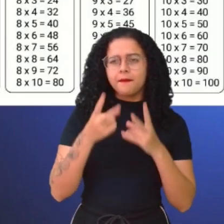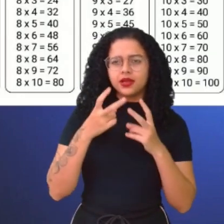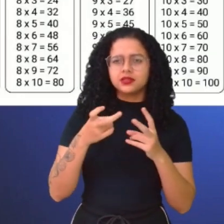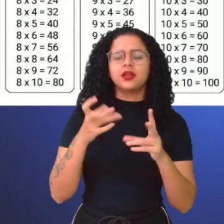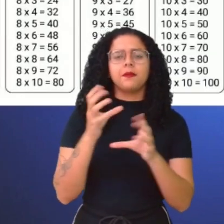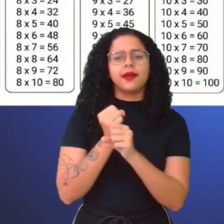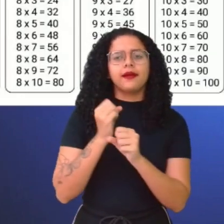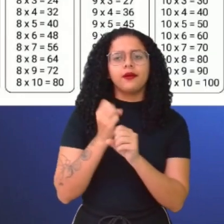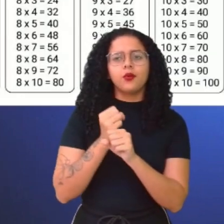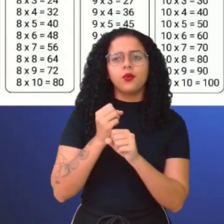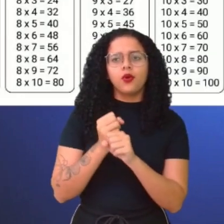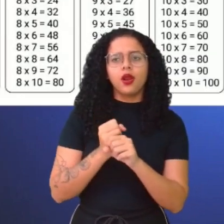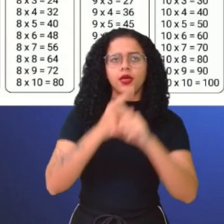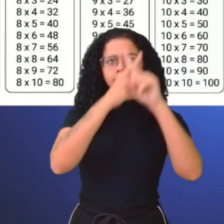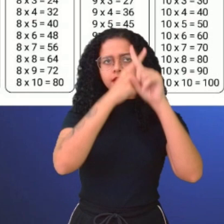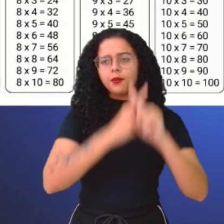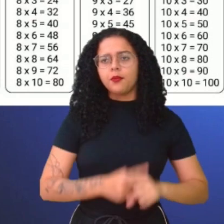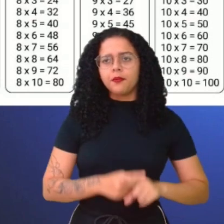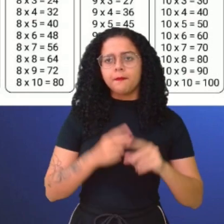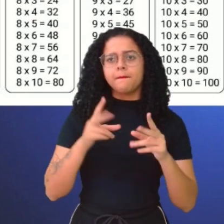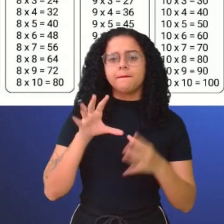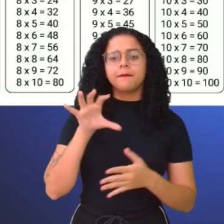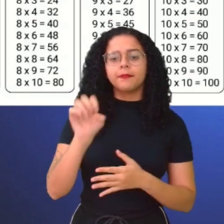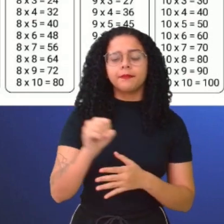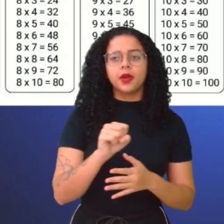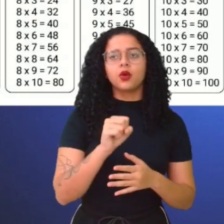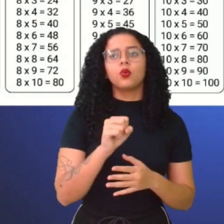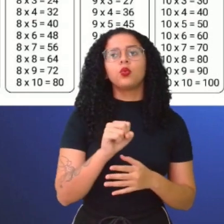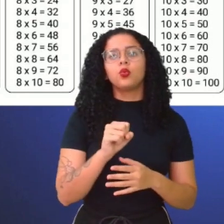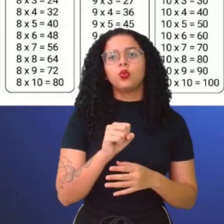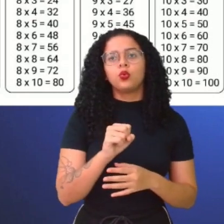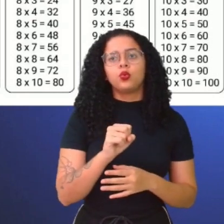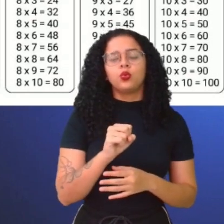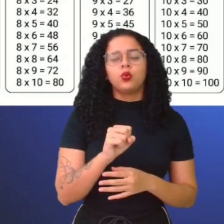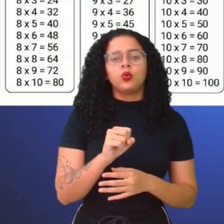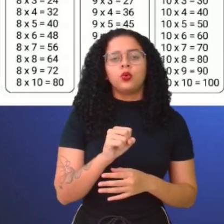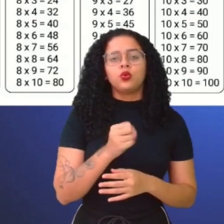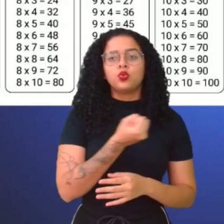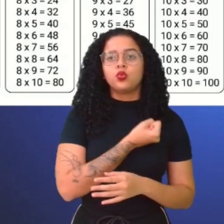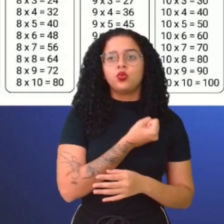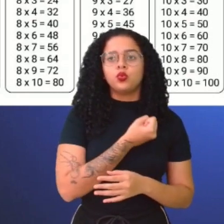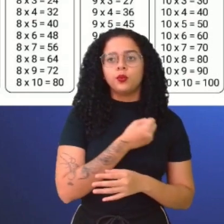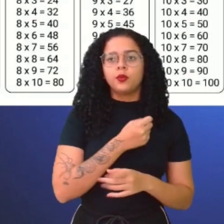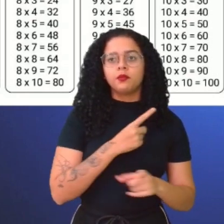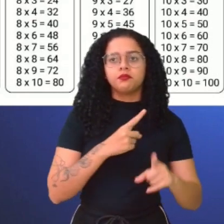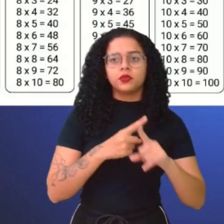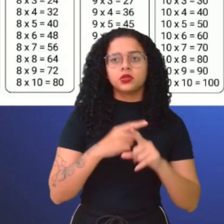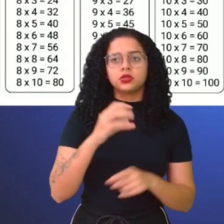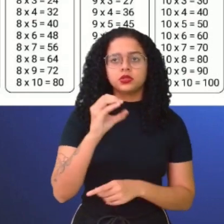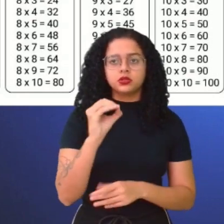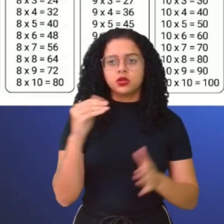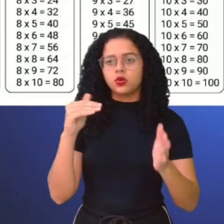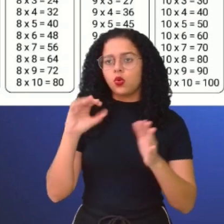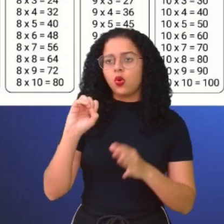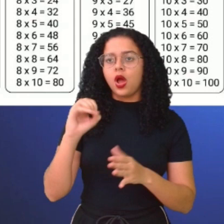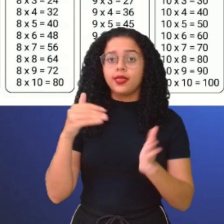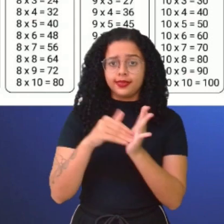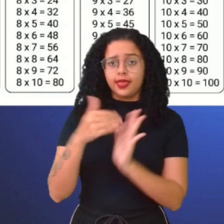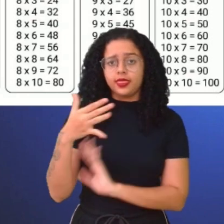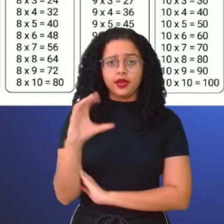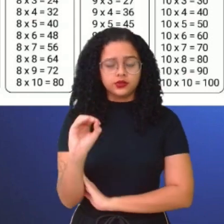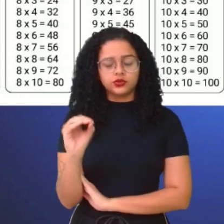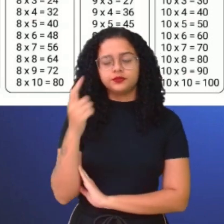de um número, eu pego esse número e multiplico sempre por 0, 1, 2, até o 10. Uhum. Não é isso?